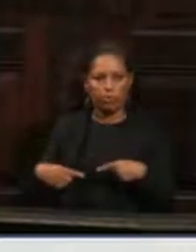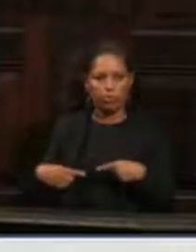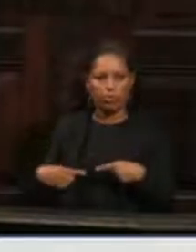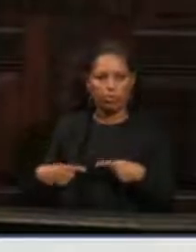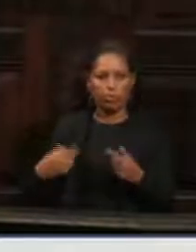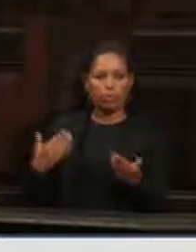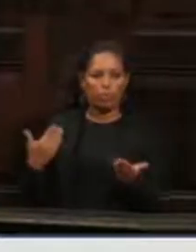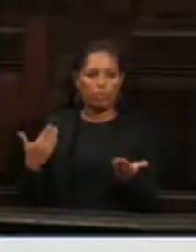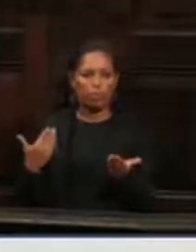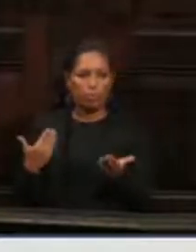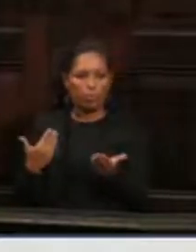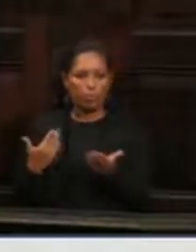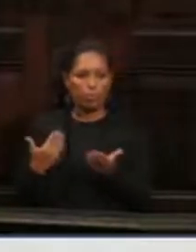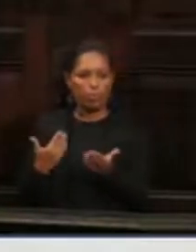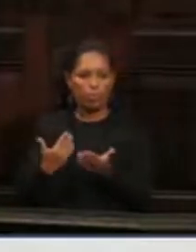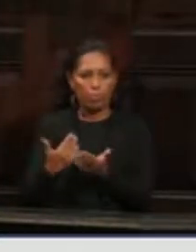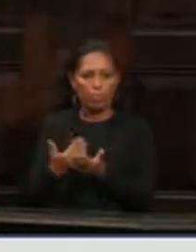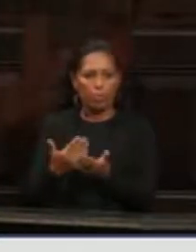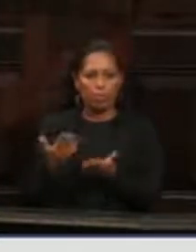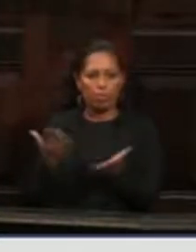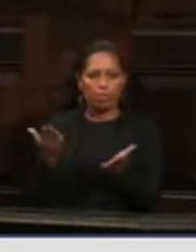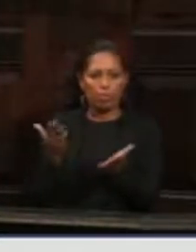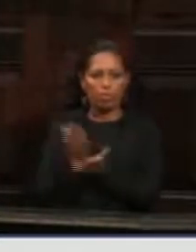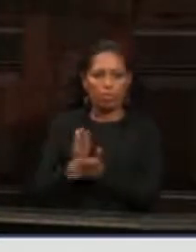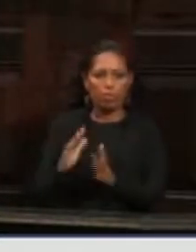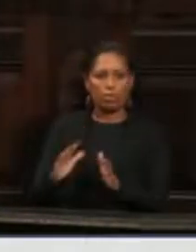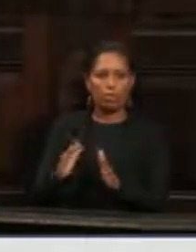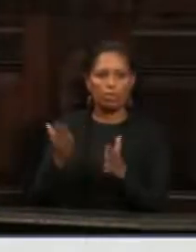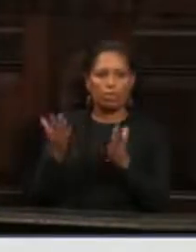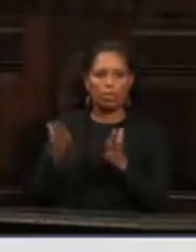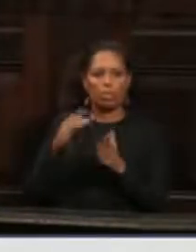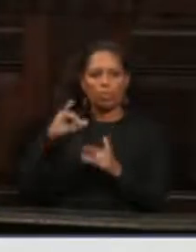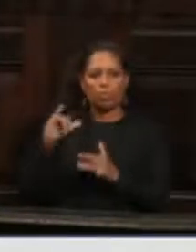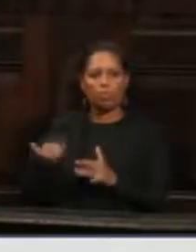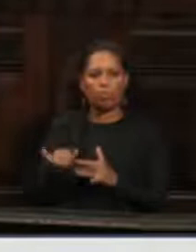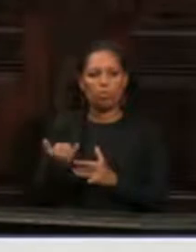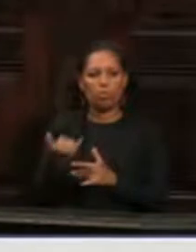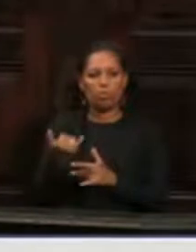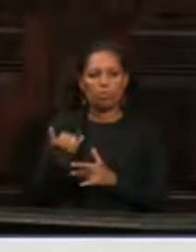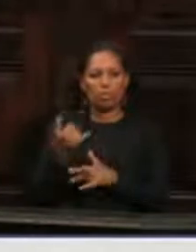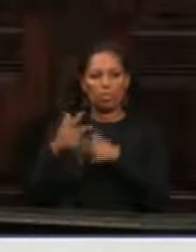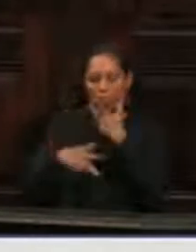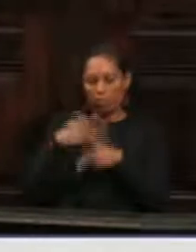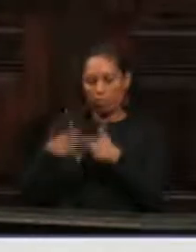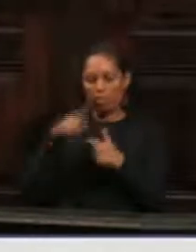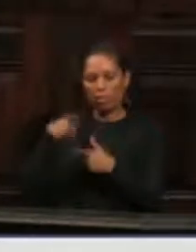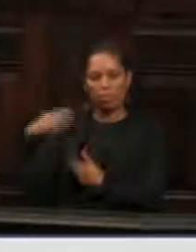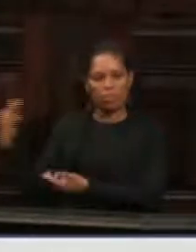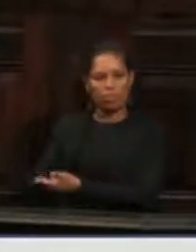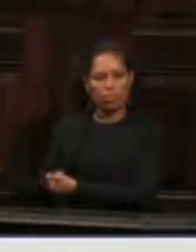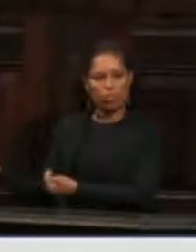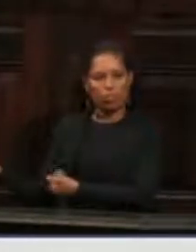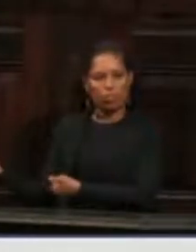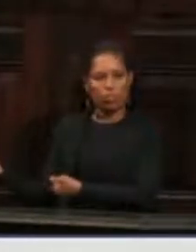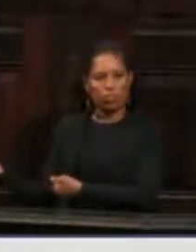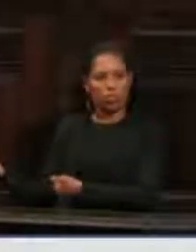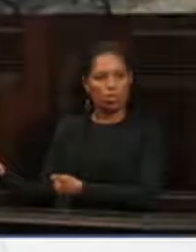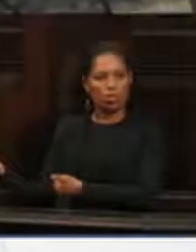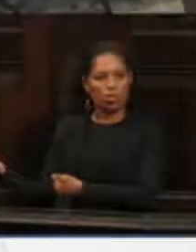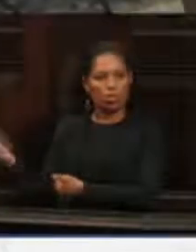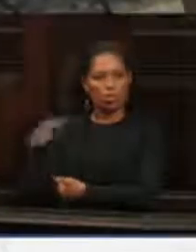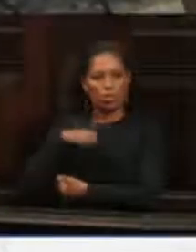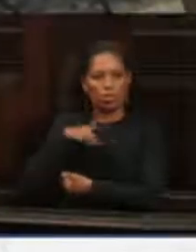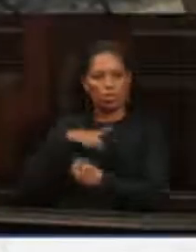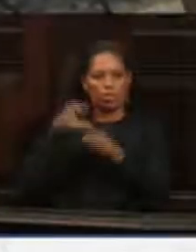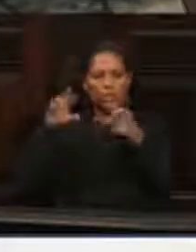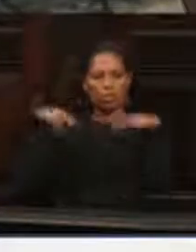final, se claro. Discute algumas matérias importantes. Queria aproveitar a oportunidade para dizer ao jovem, Renan, que tem reunião do Colégio de